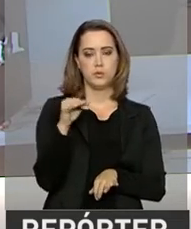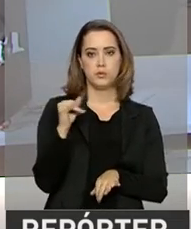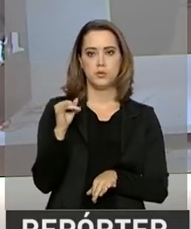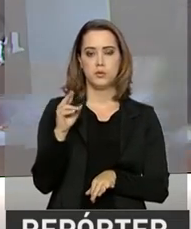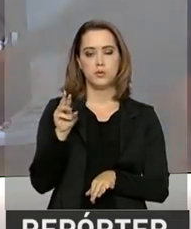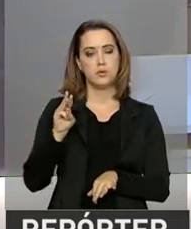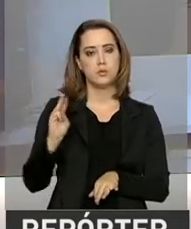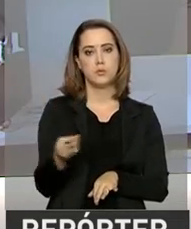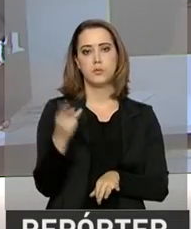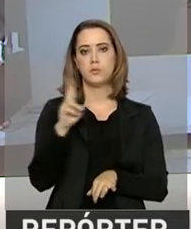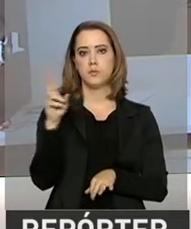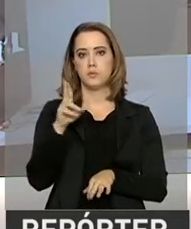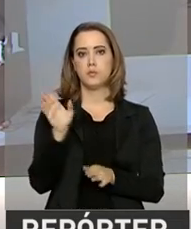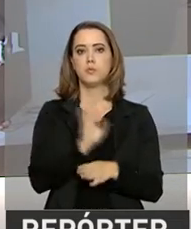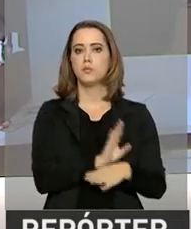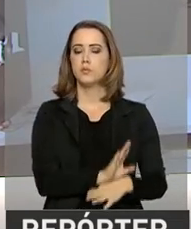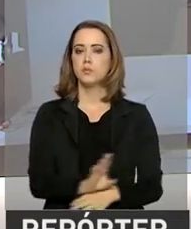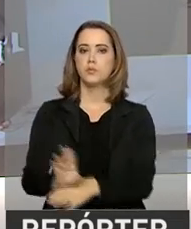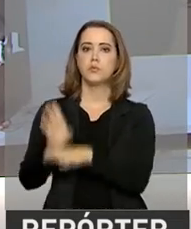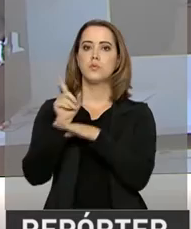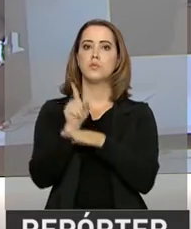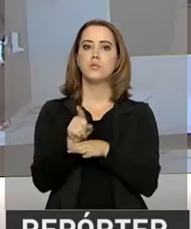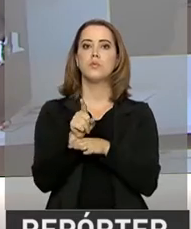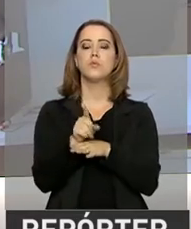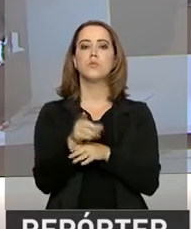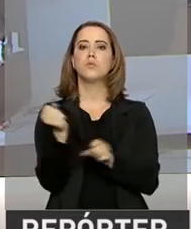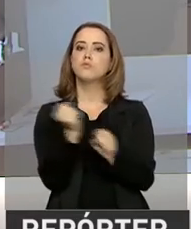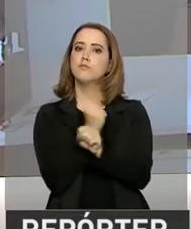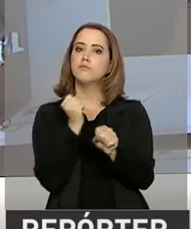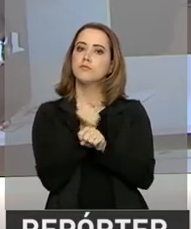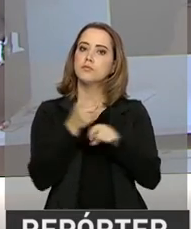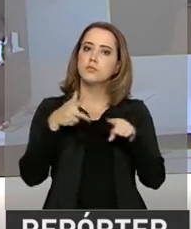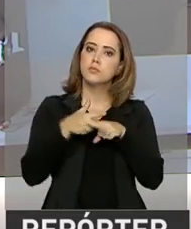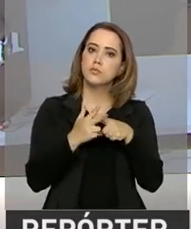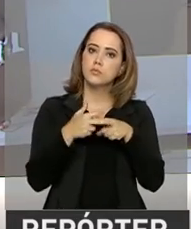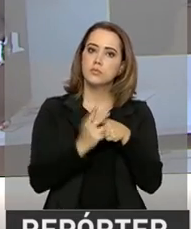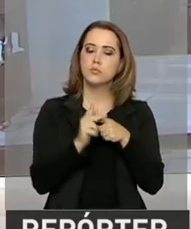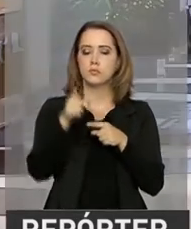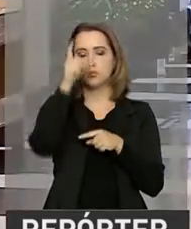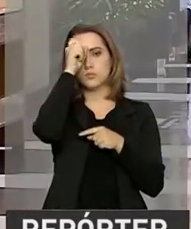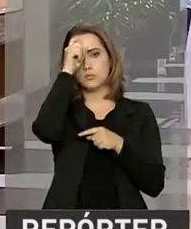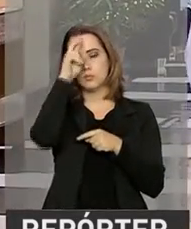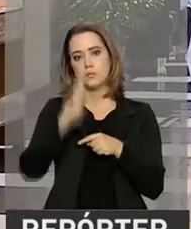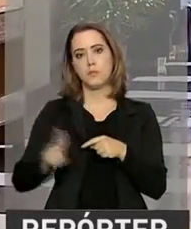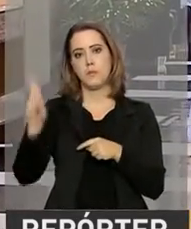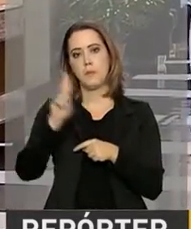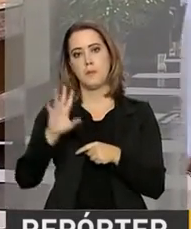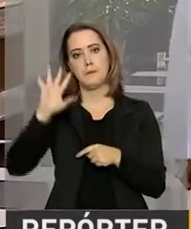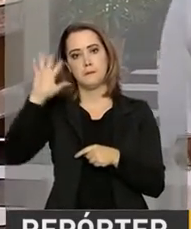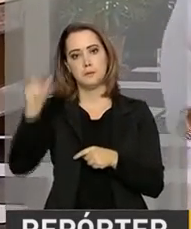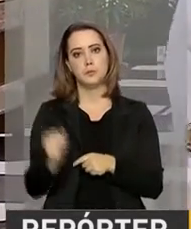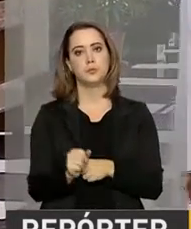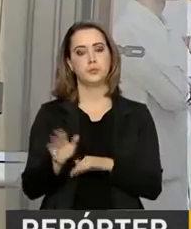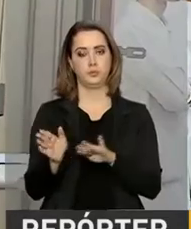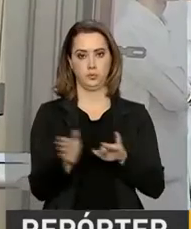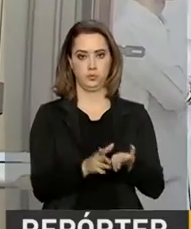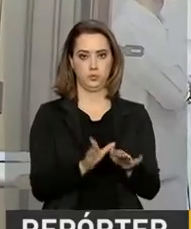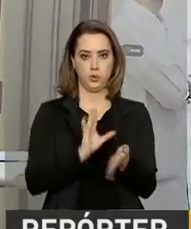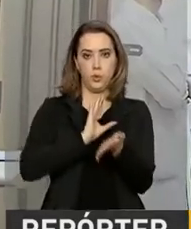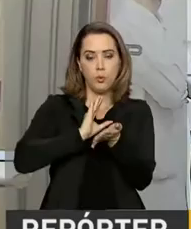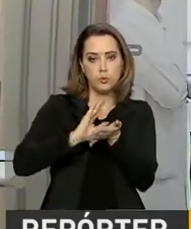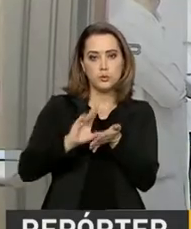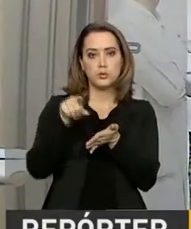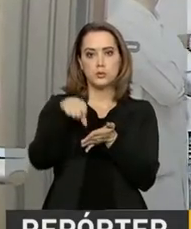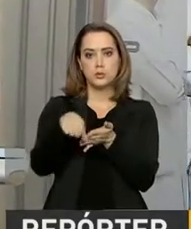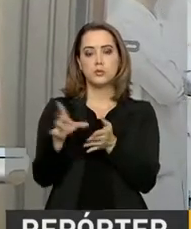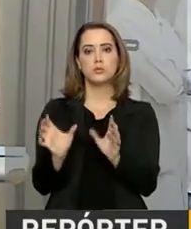e modernização dos hospitais universitários de todo o país os recursos fazem parte do programa nacional de reestruturação